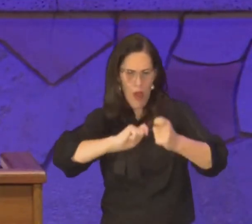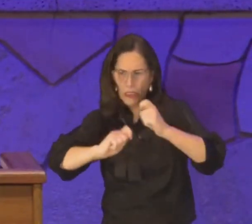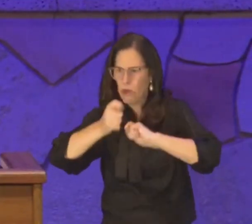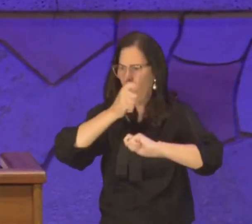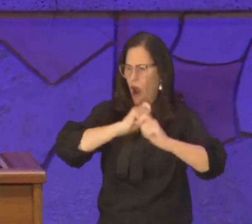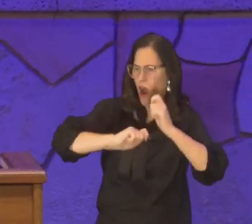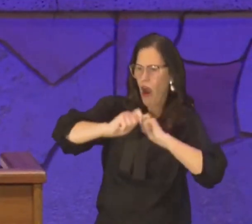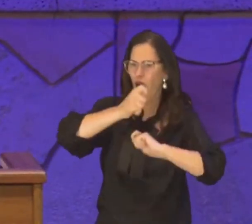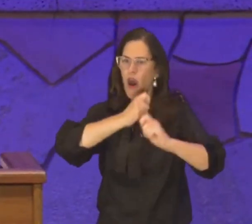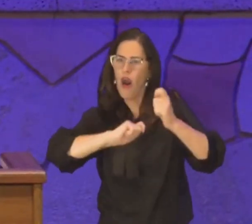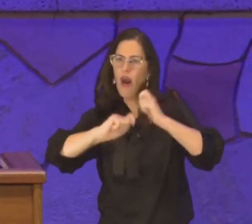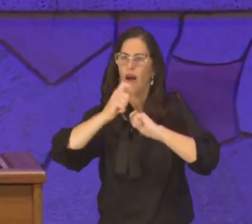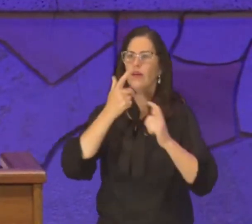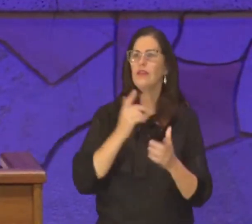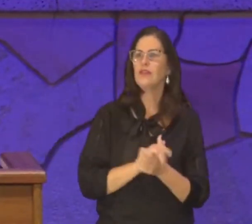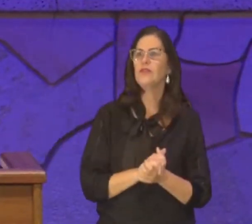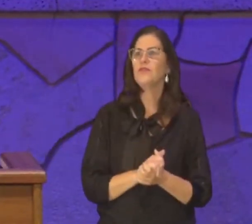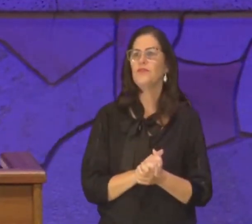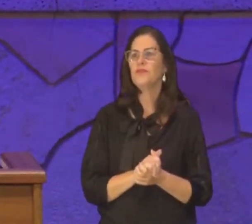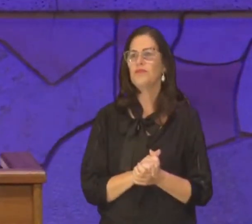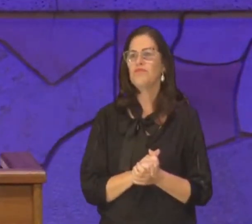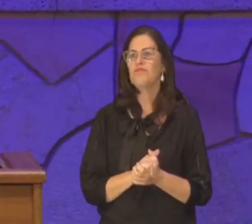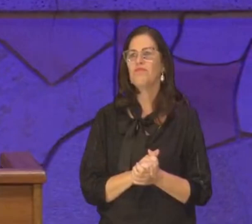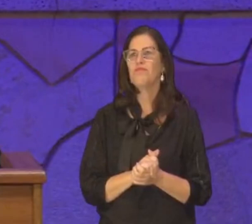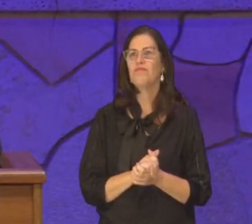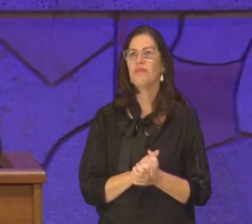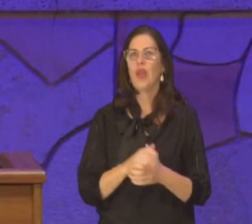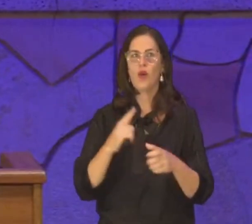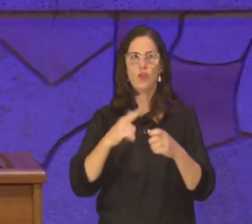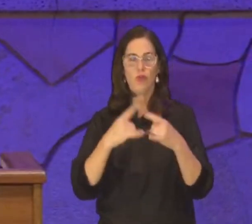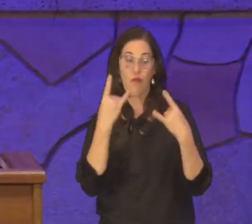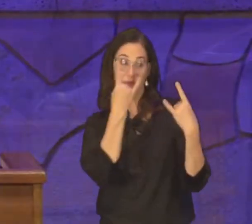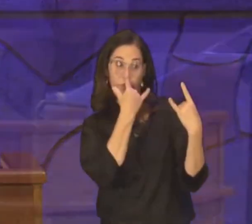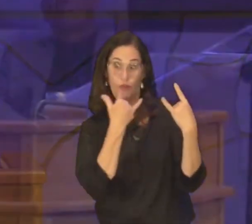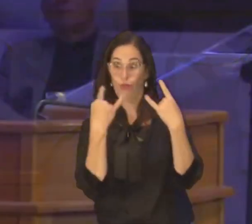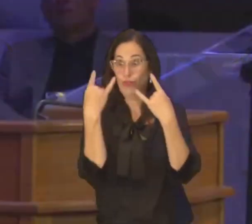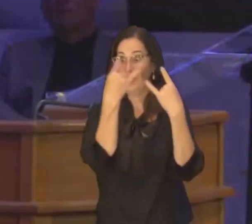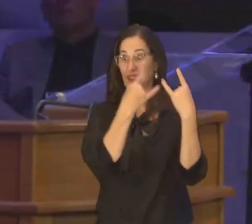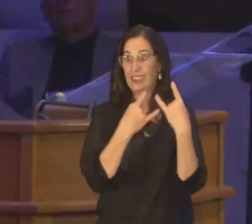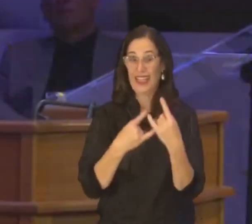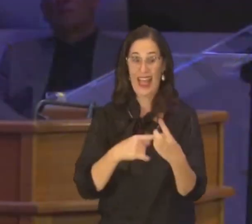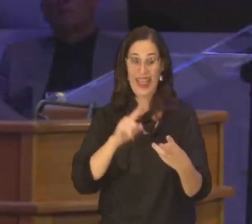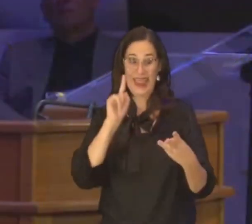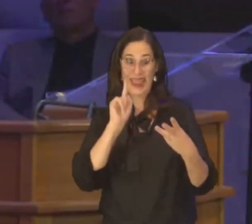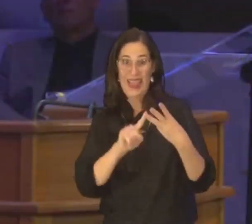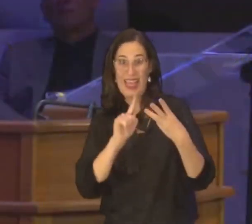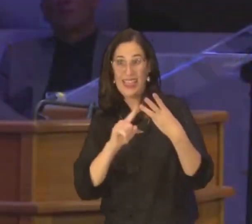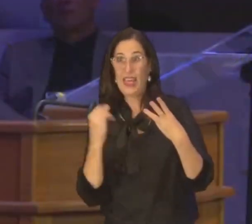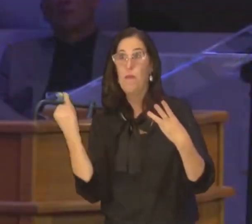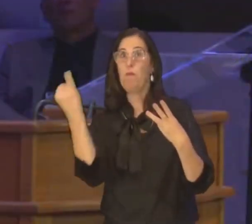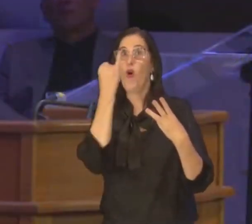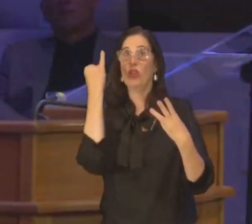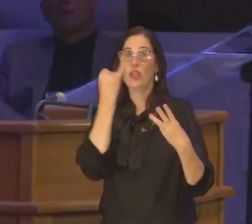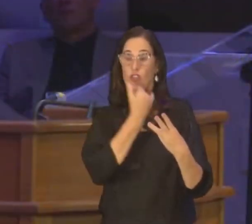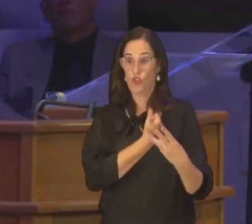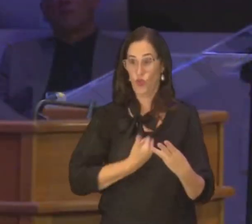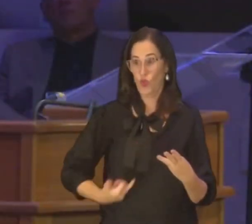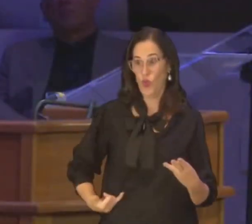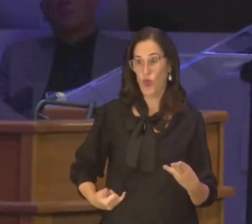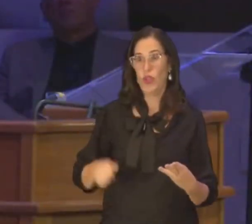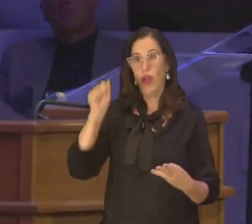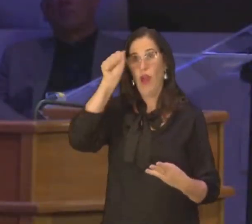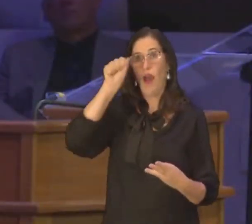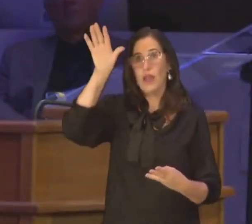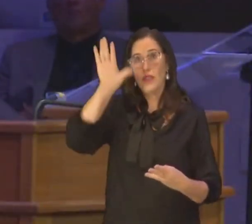vapor, uma cidade chamativa, a terceira cidade do império, ali na Ásia